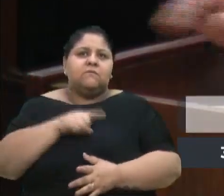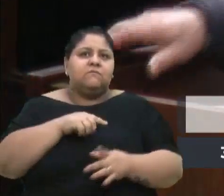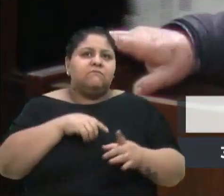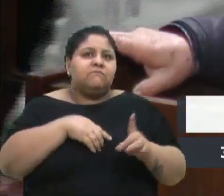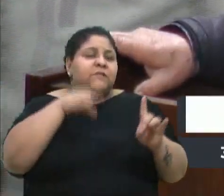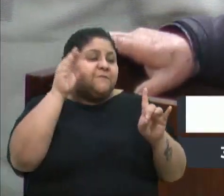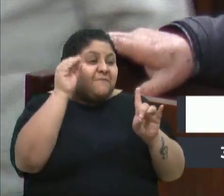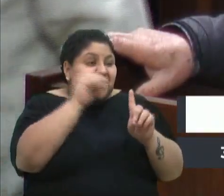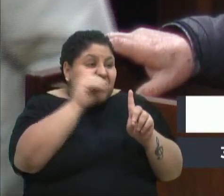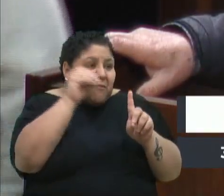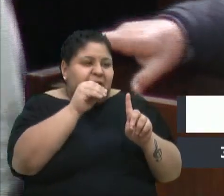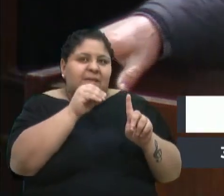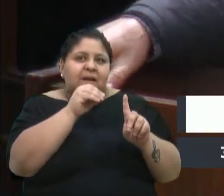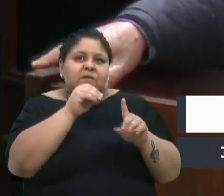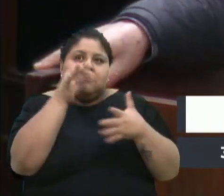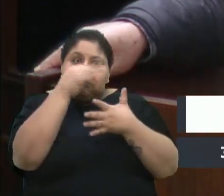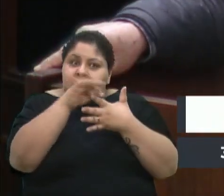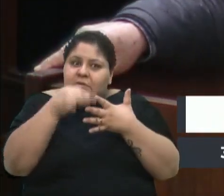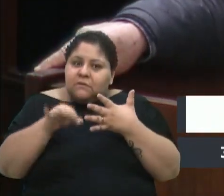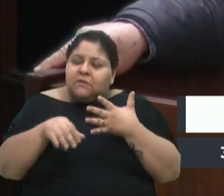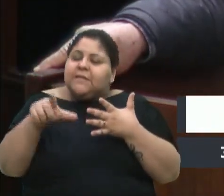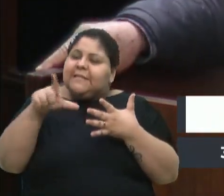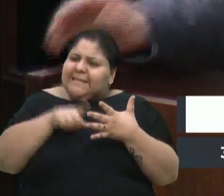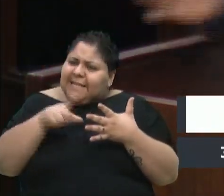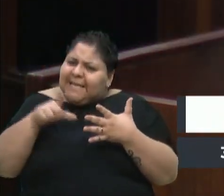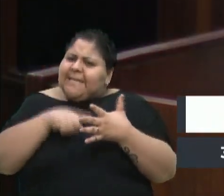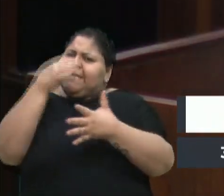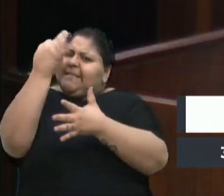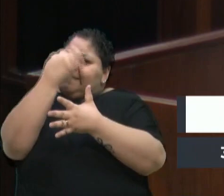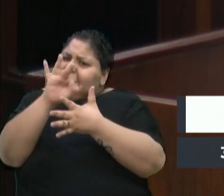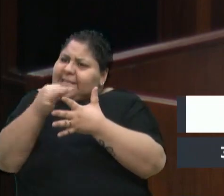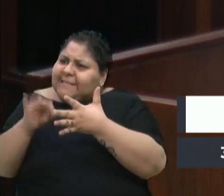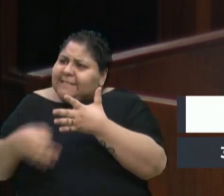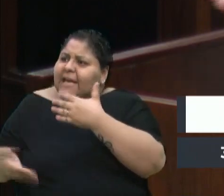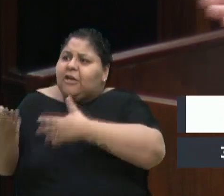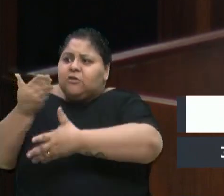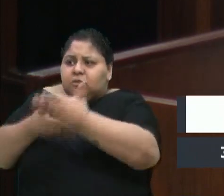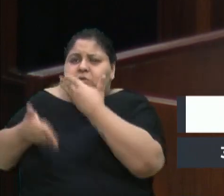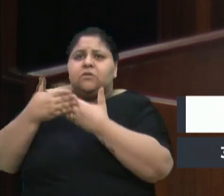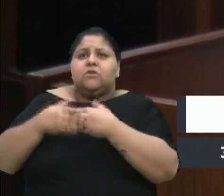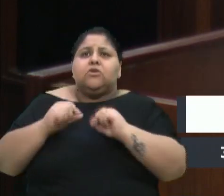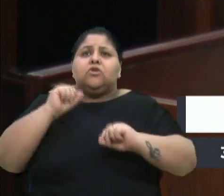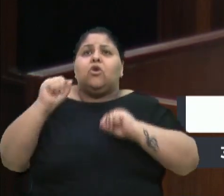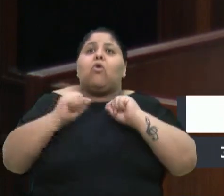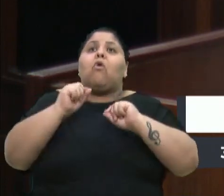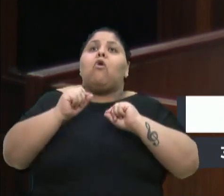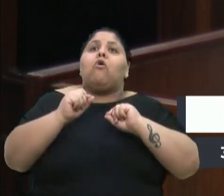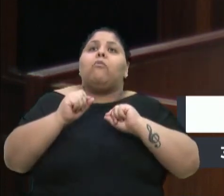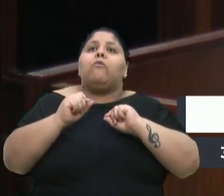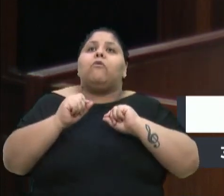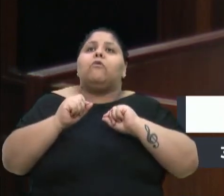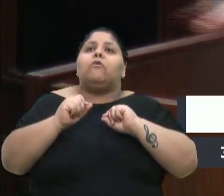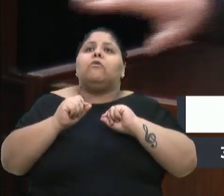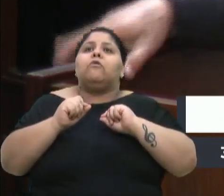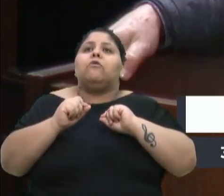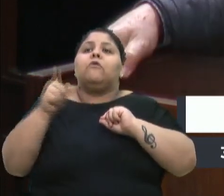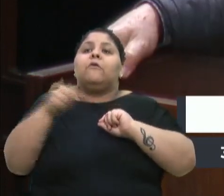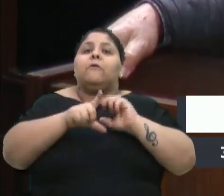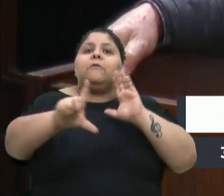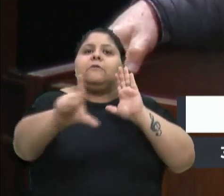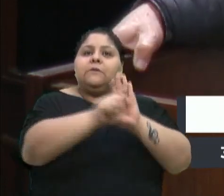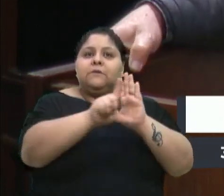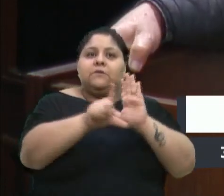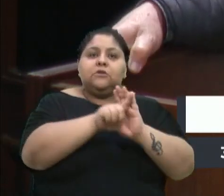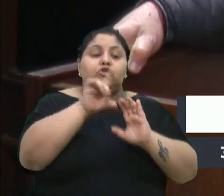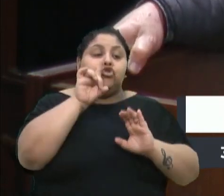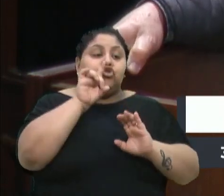critério. Tem que ter critério de atendimento, senão como é que fica? Essa lei é exclusiva para quem quer